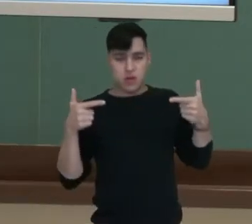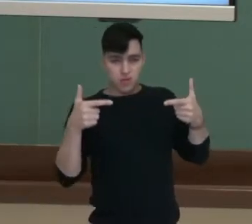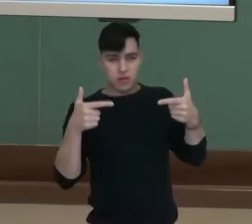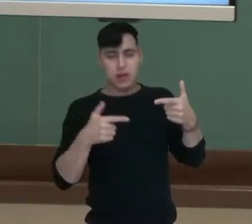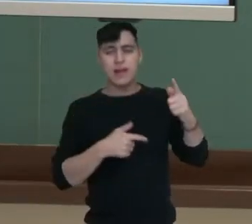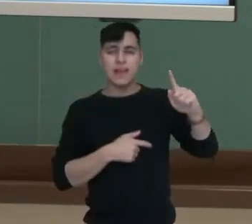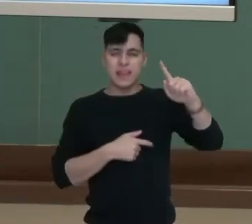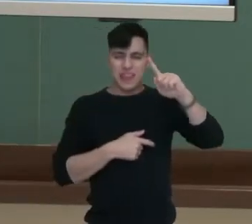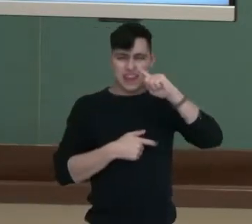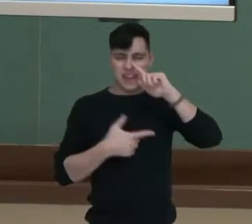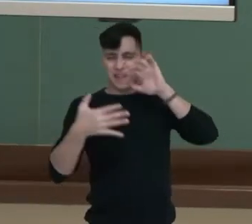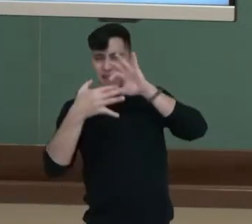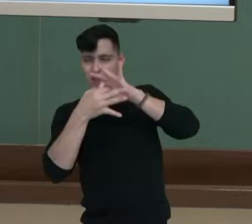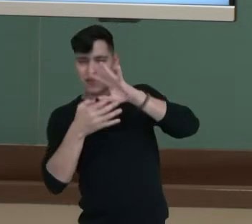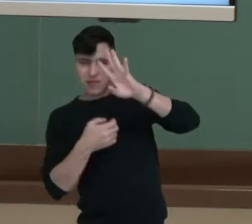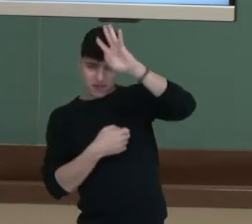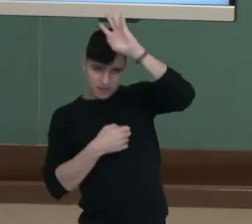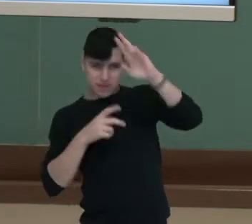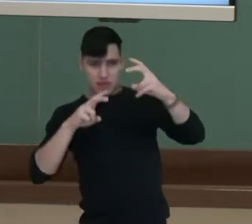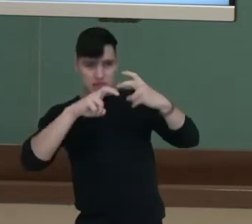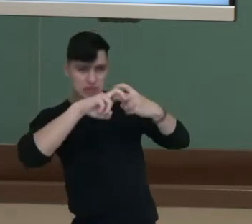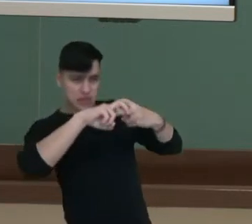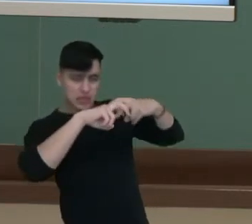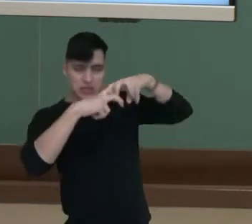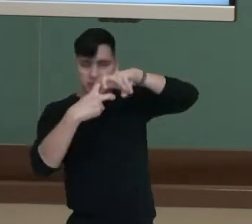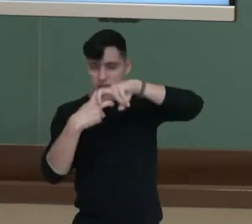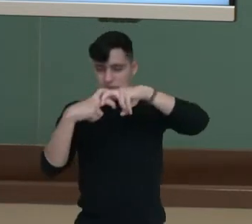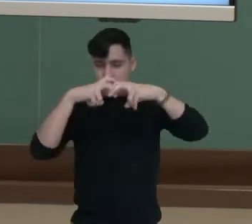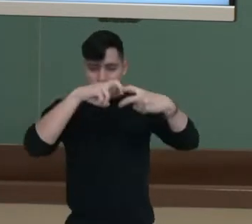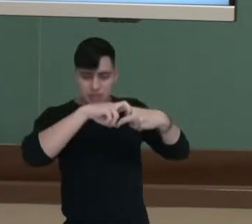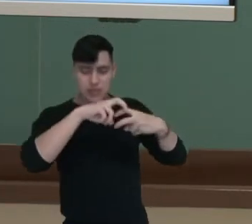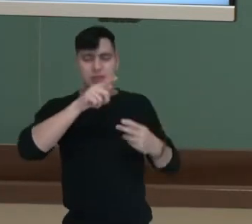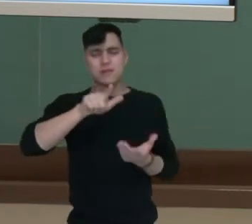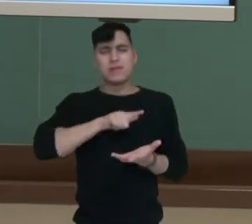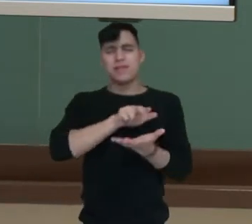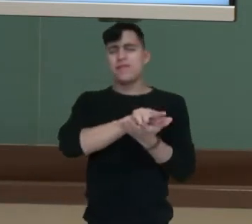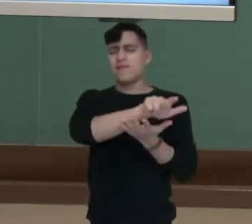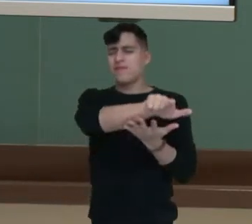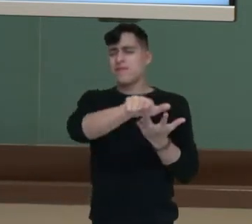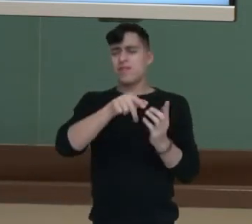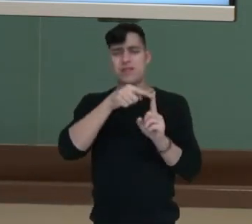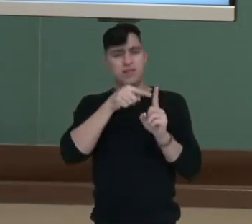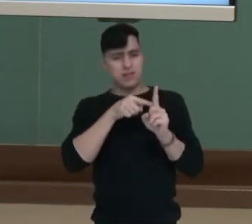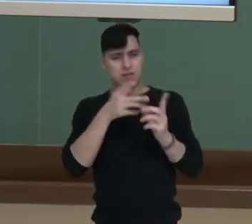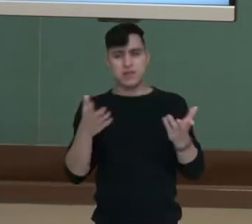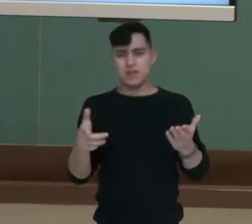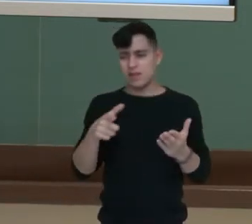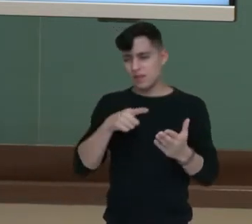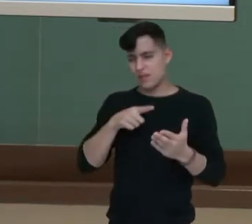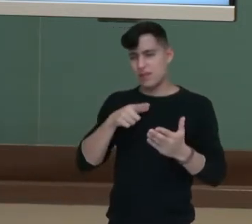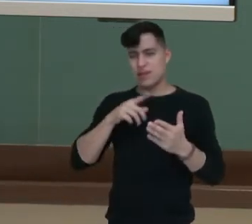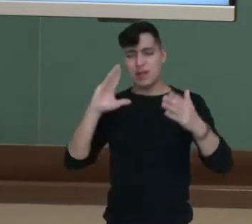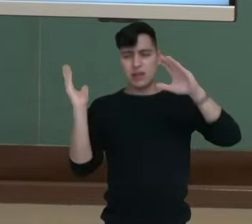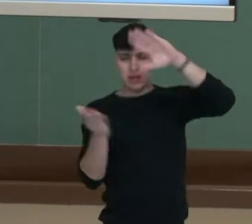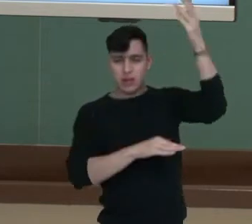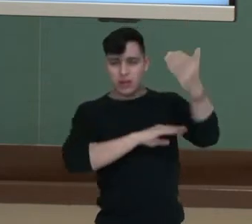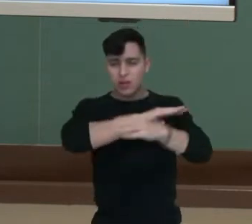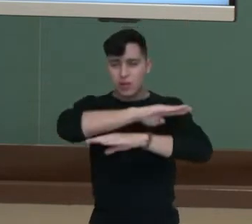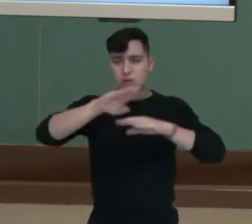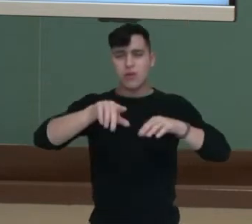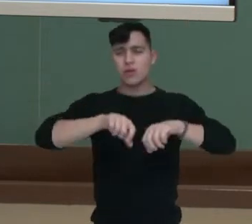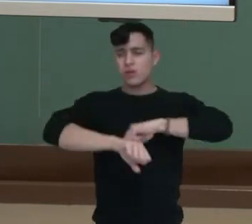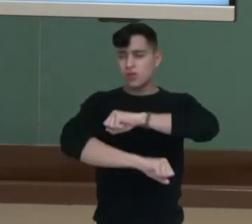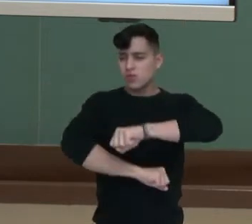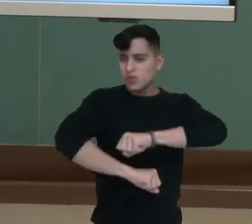né? Que eles estão praticando aqui, mas existem várias lutas, né? Existe taekwondo, existe judô,